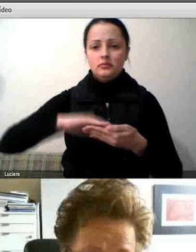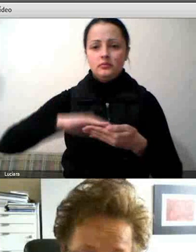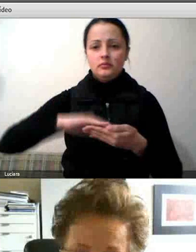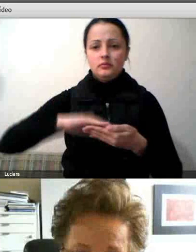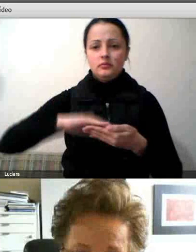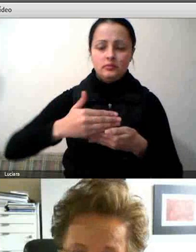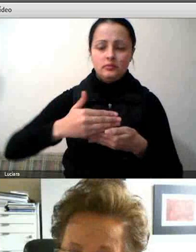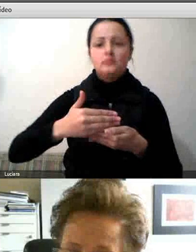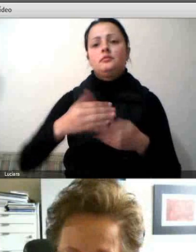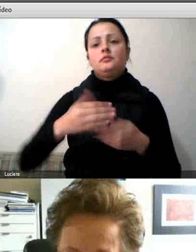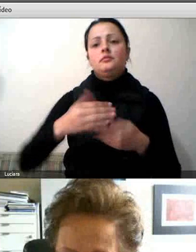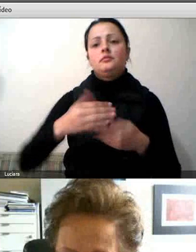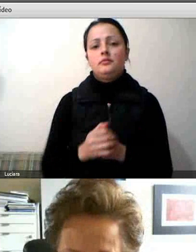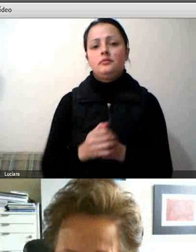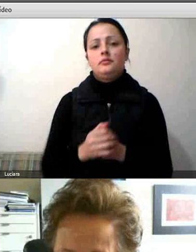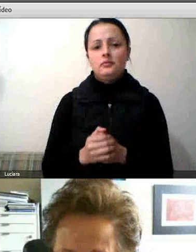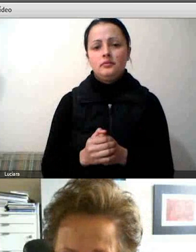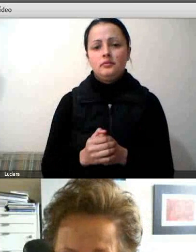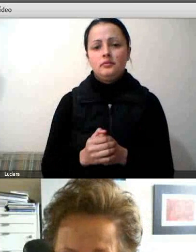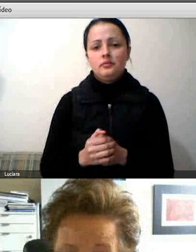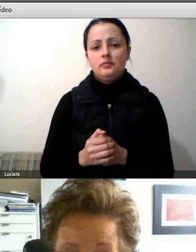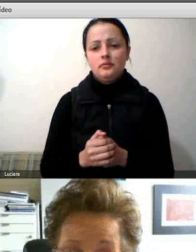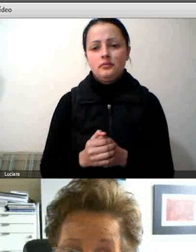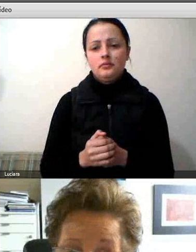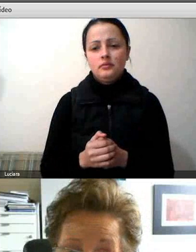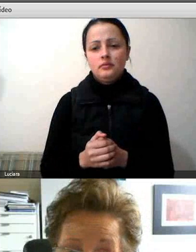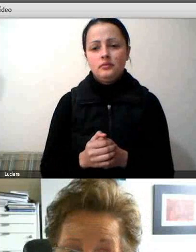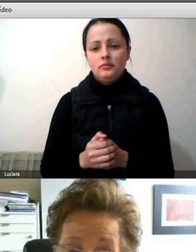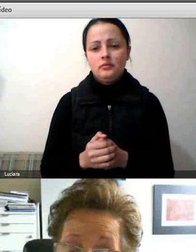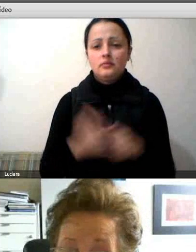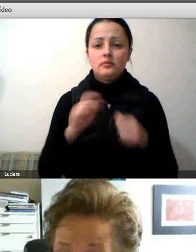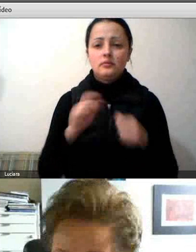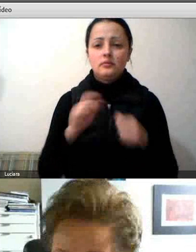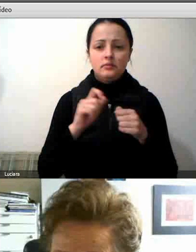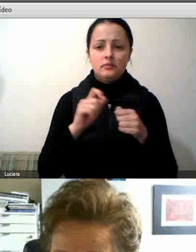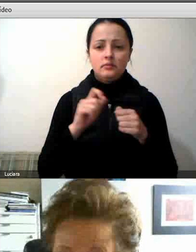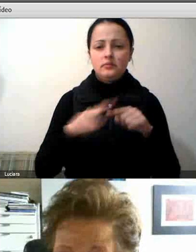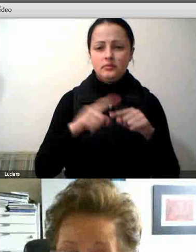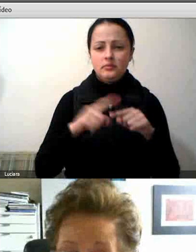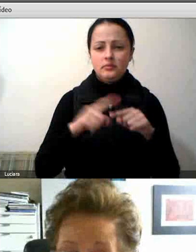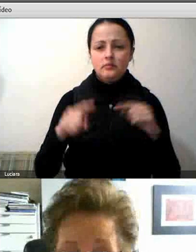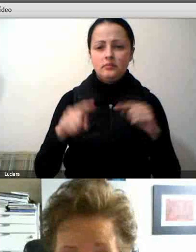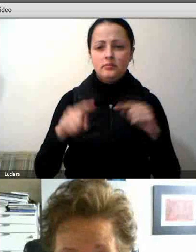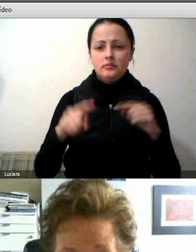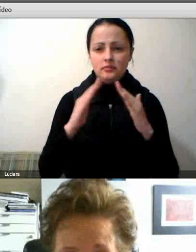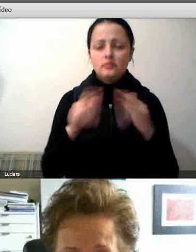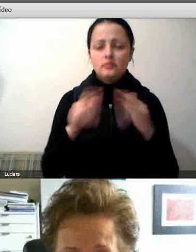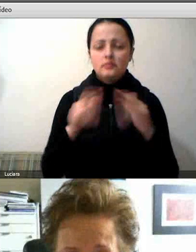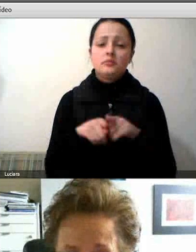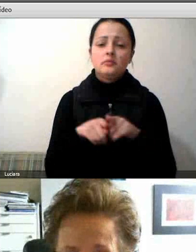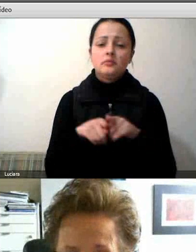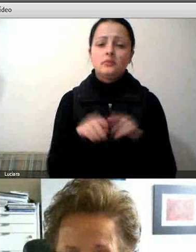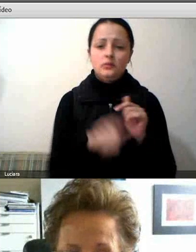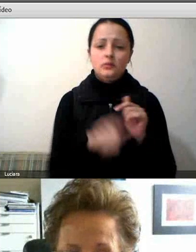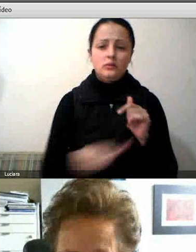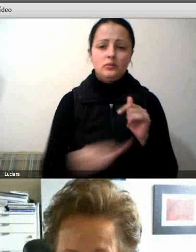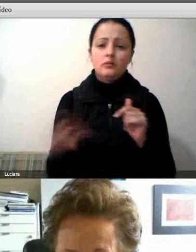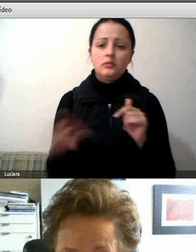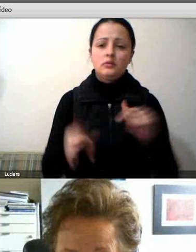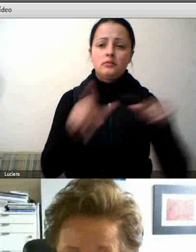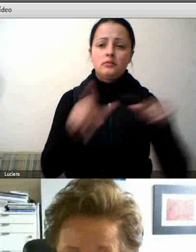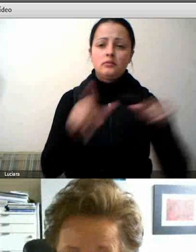aula, imóvel por toda a escola, pelos arredores da escola, até em casa, mas também no laboratório